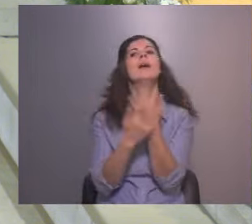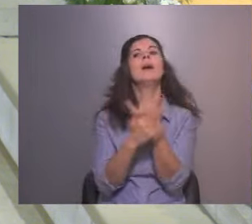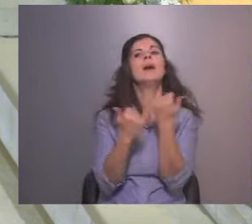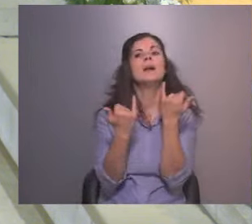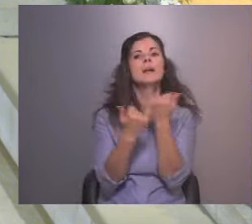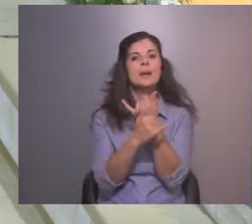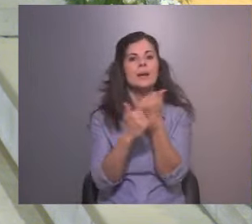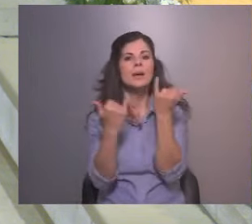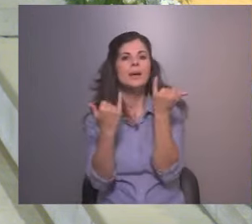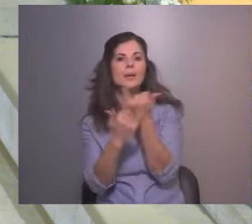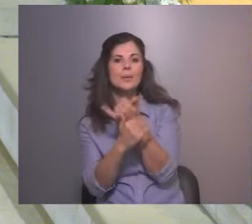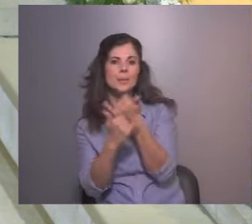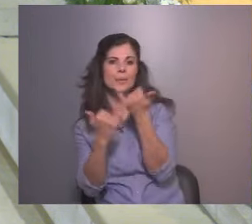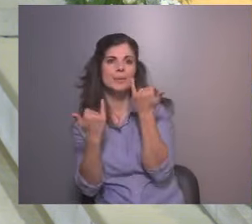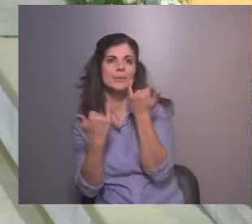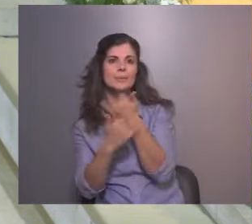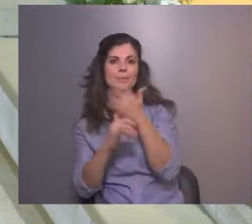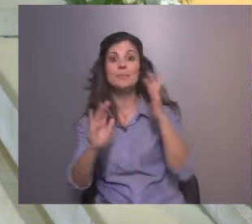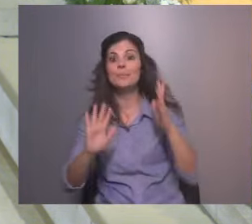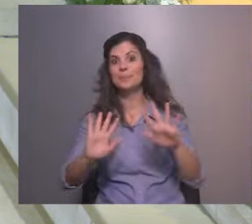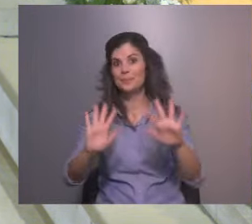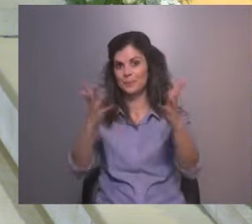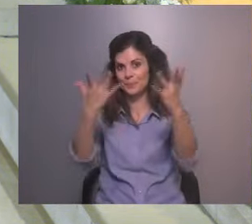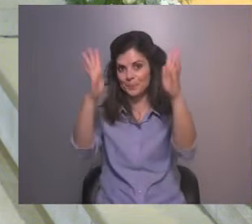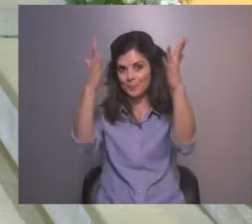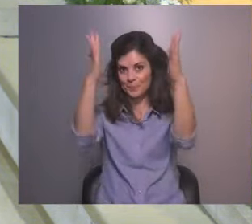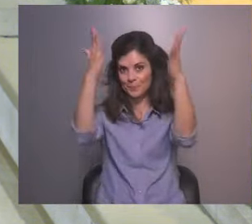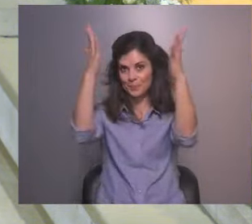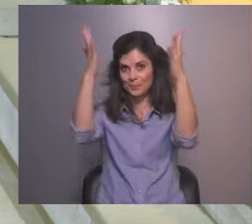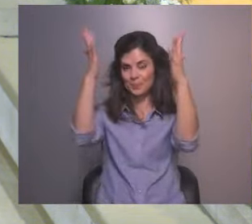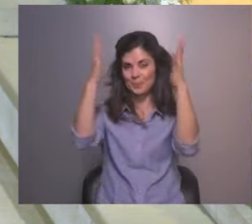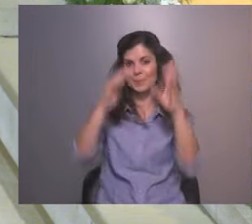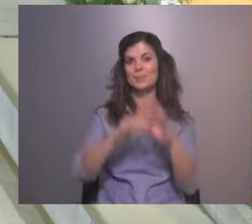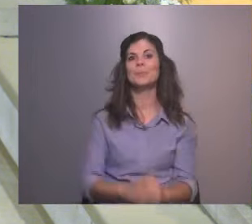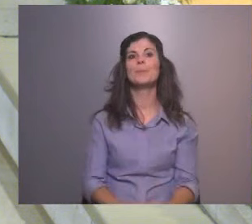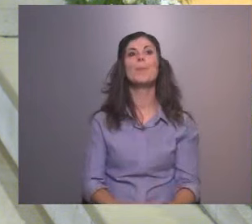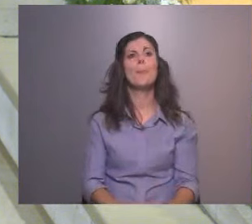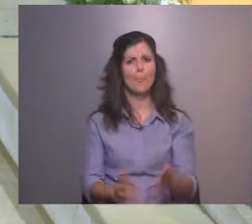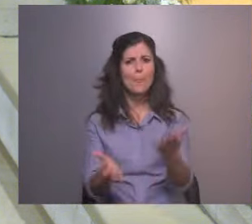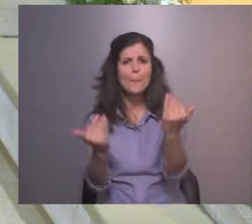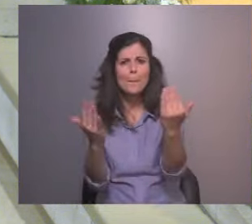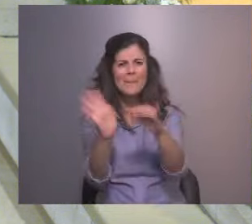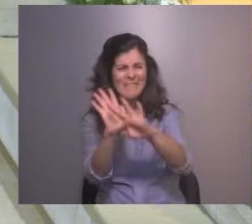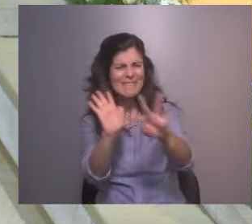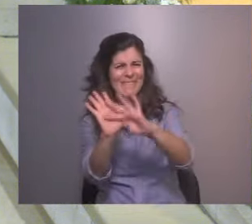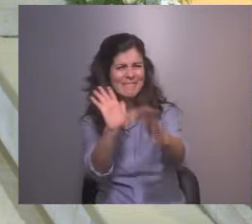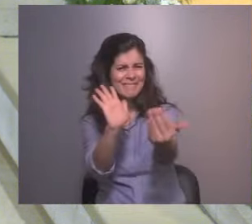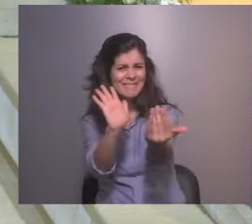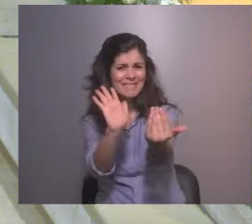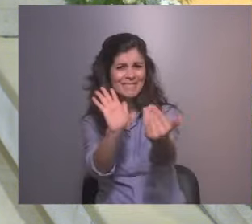adornada com os fulgores da tua